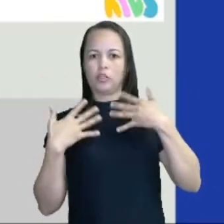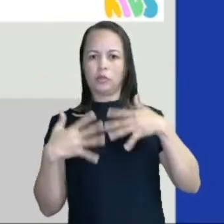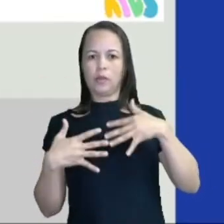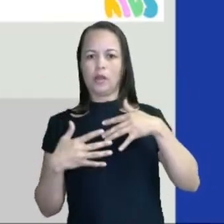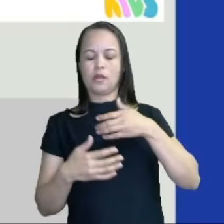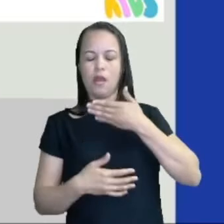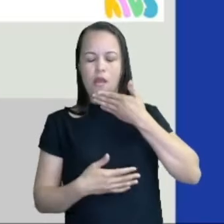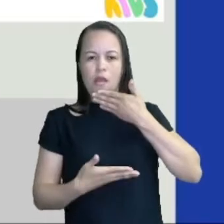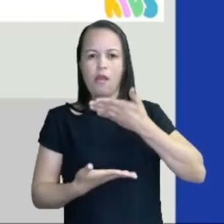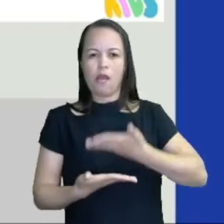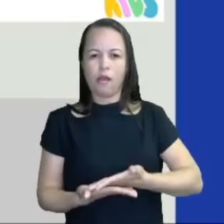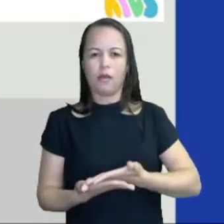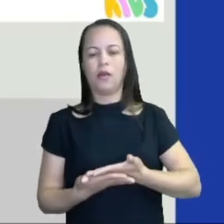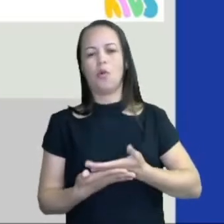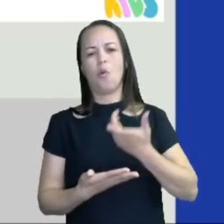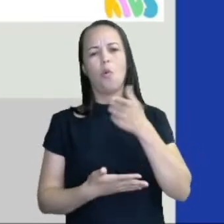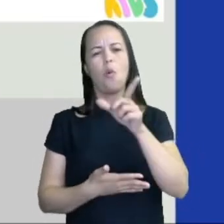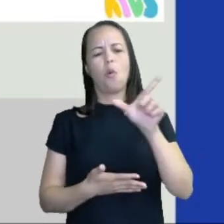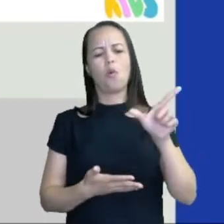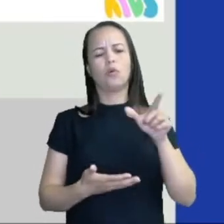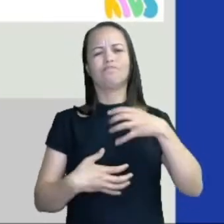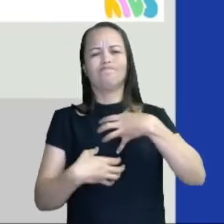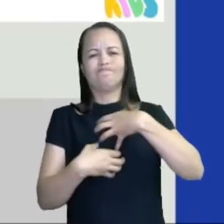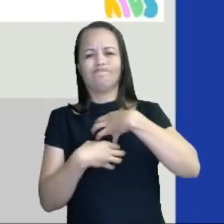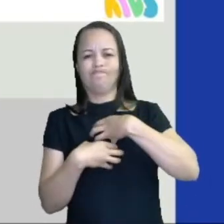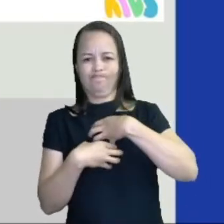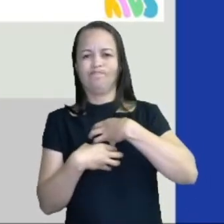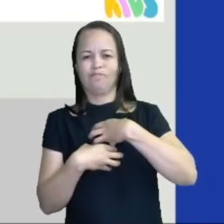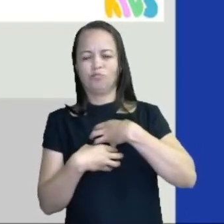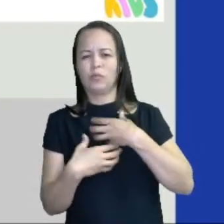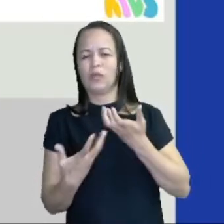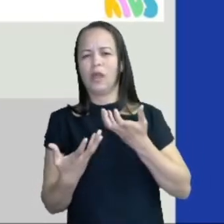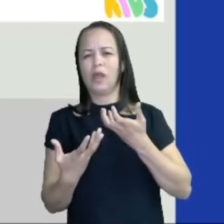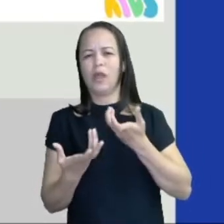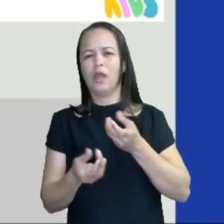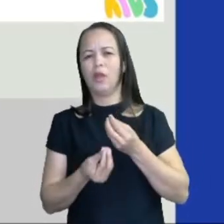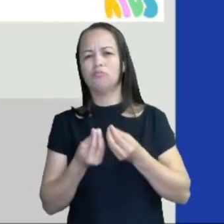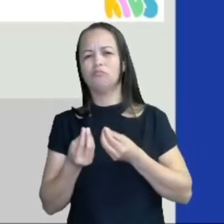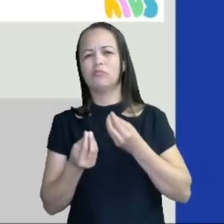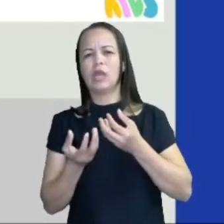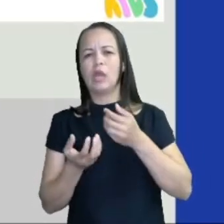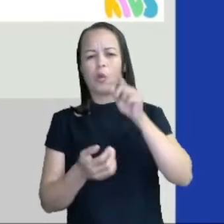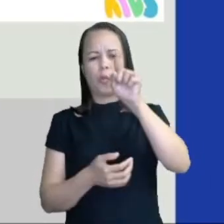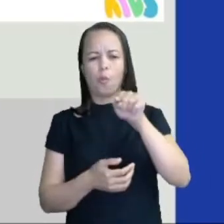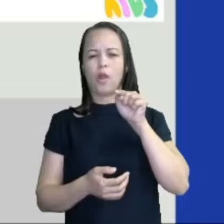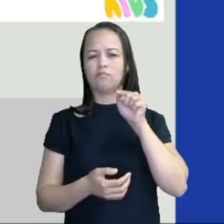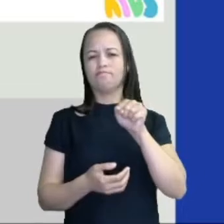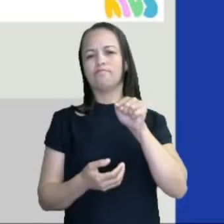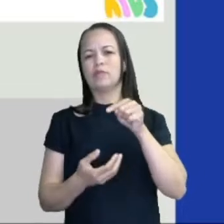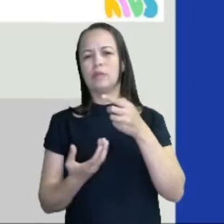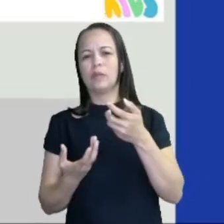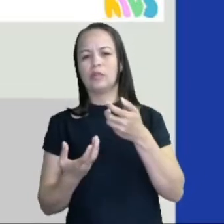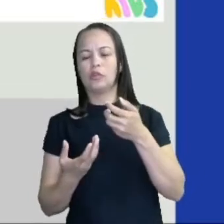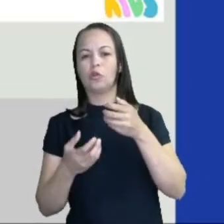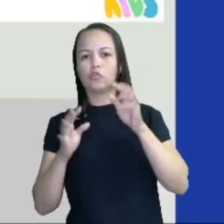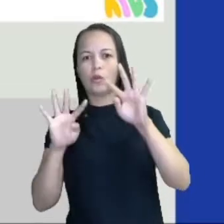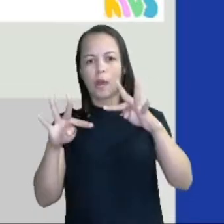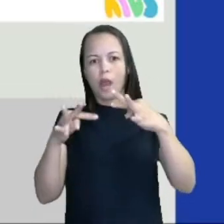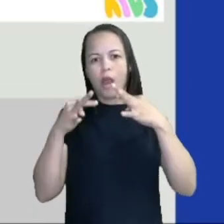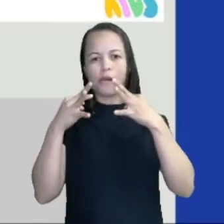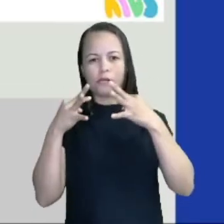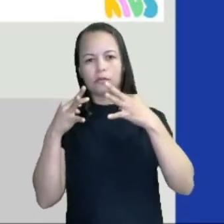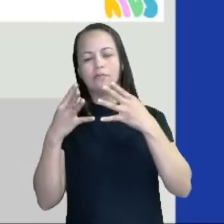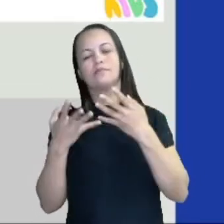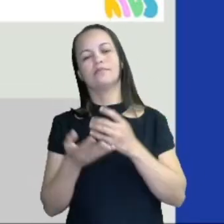medo ou outros sentimentos, gente. É aquela exclamação, eu estou chamando a